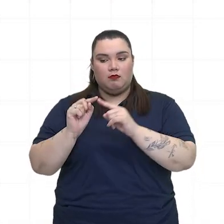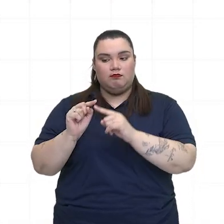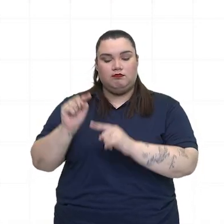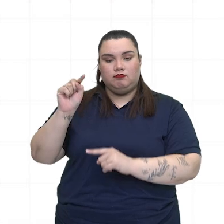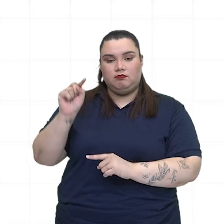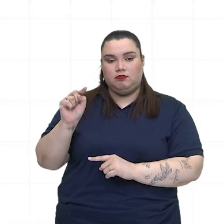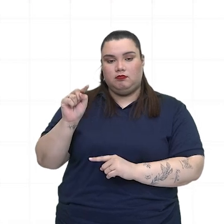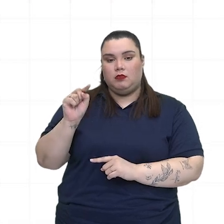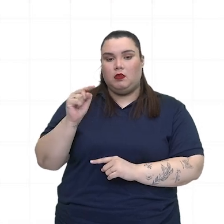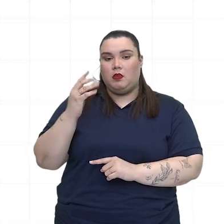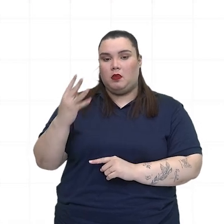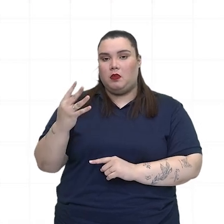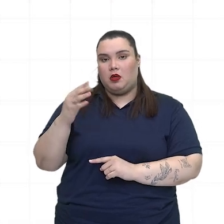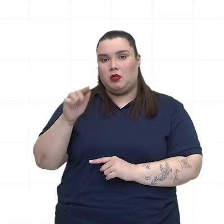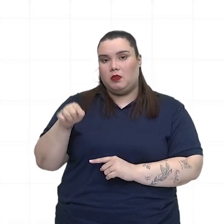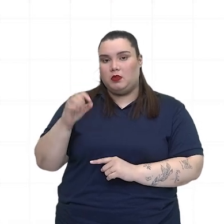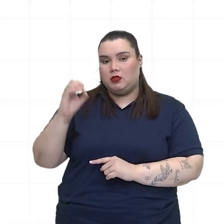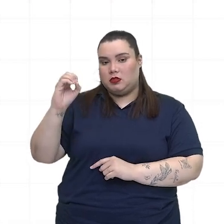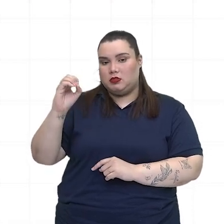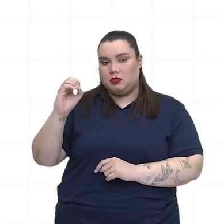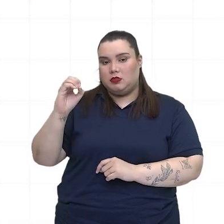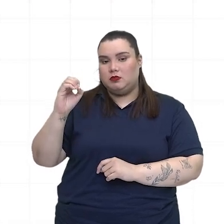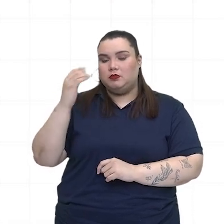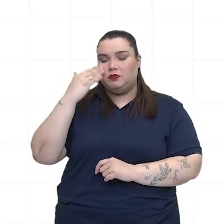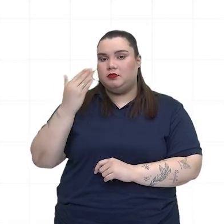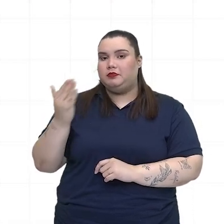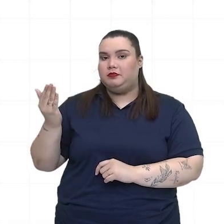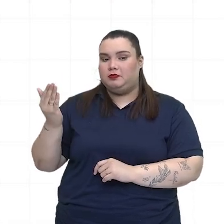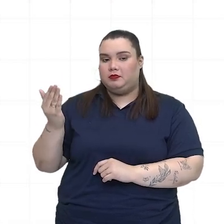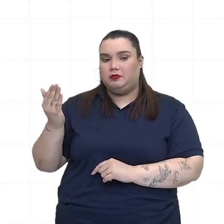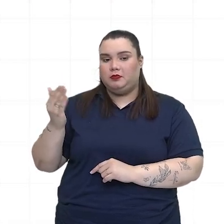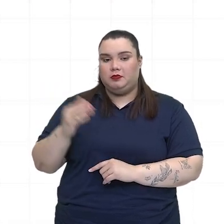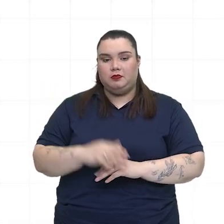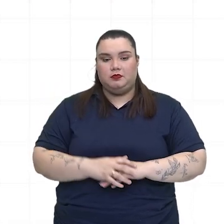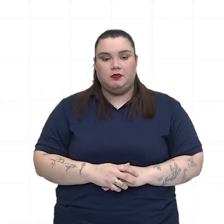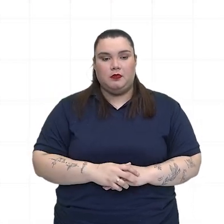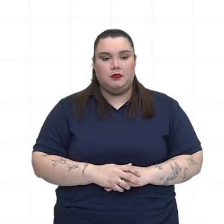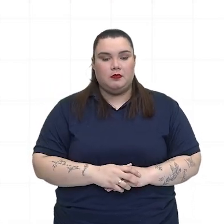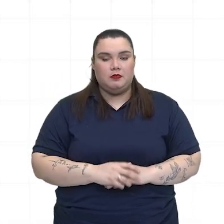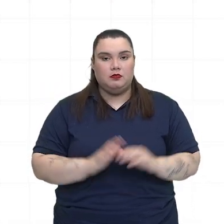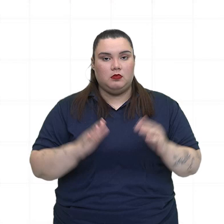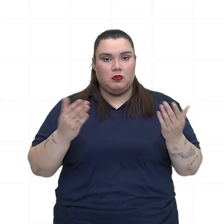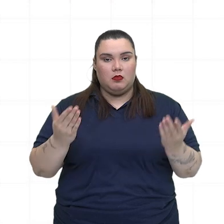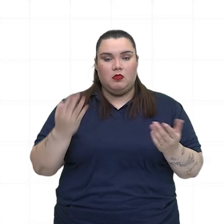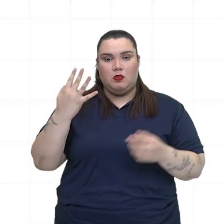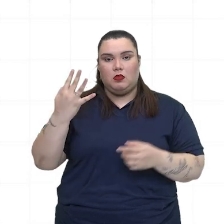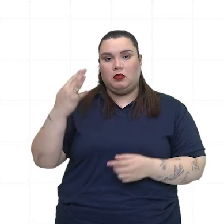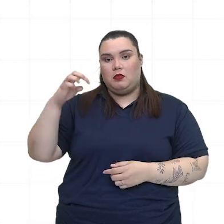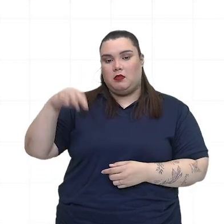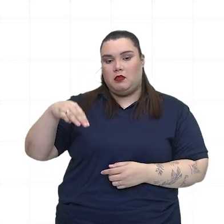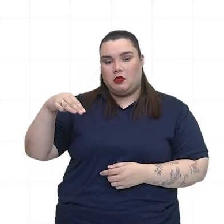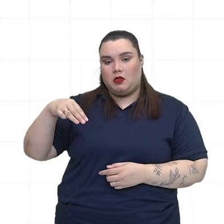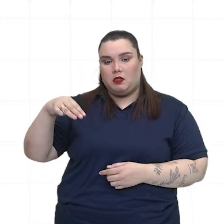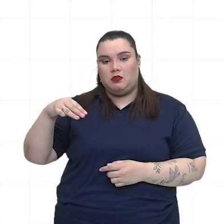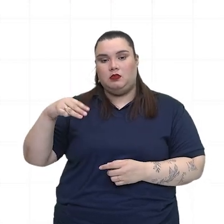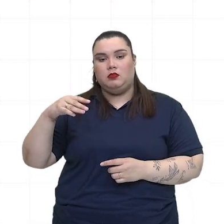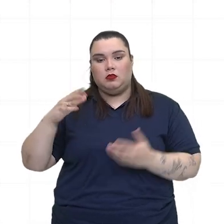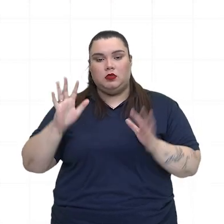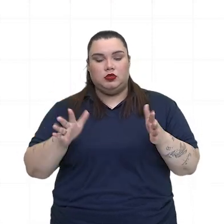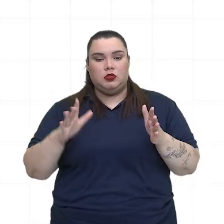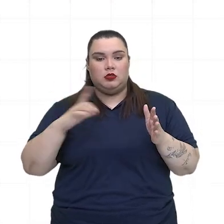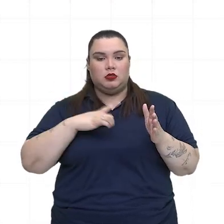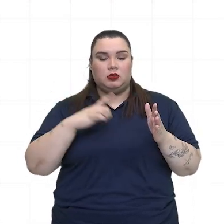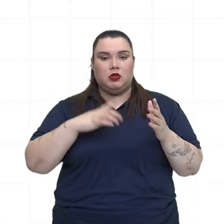quanto? Só é olhar lá para o outro lado, isso daqui vai dar quanto? 4 metros. Então, ó, nós já temos aqui as